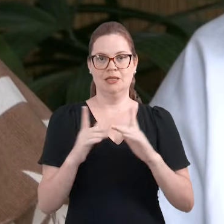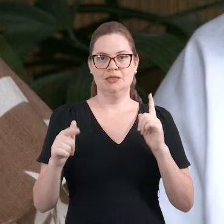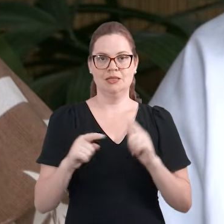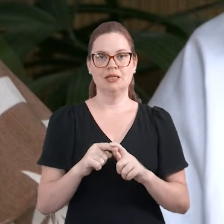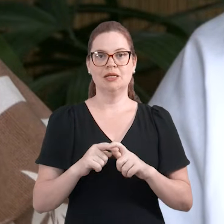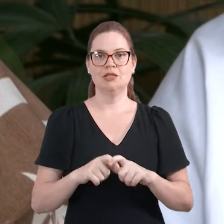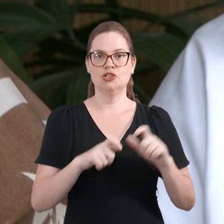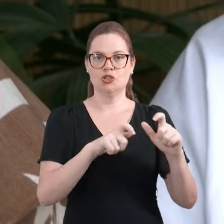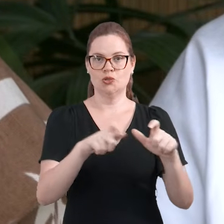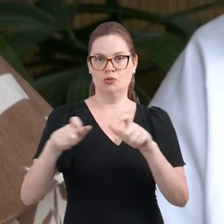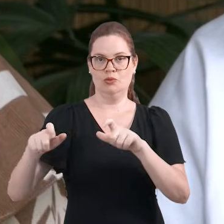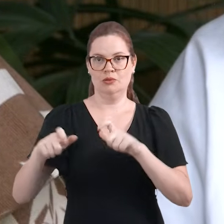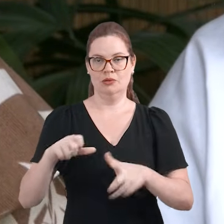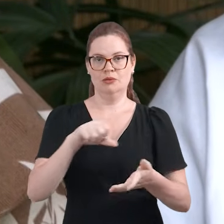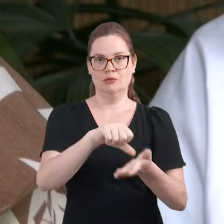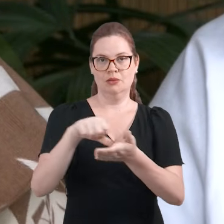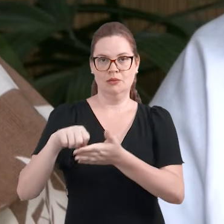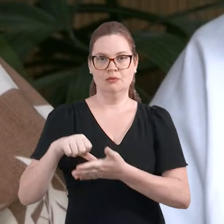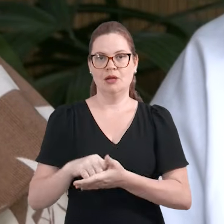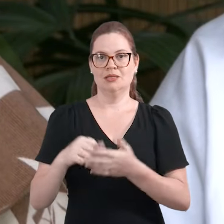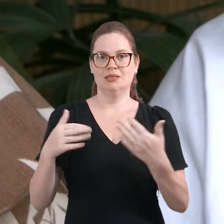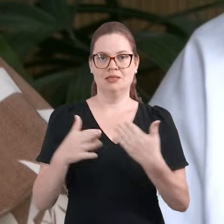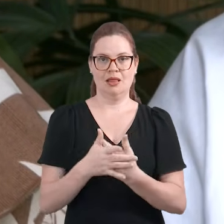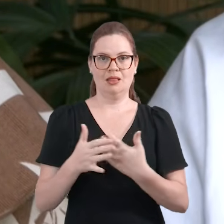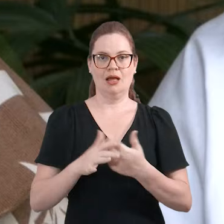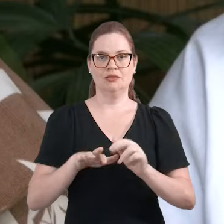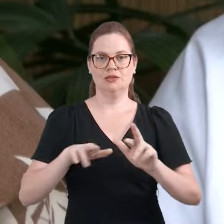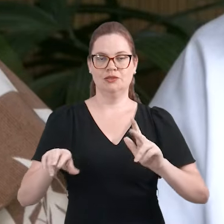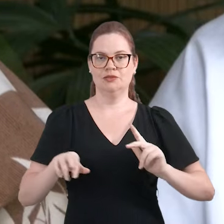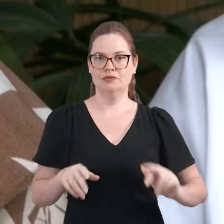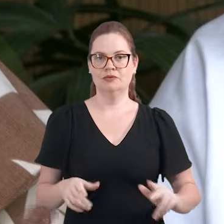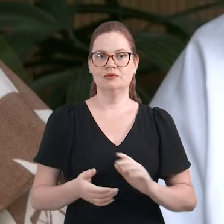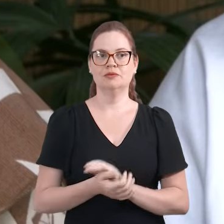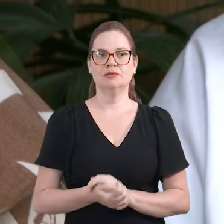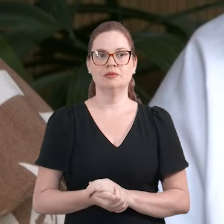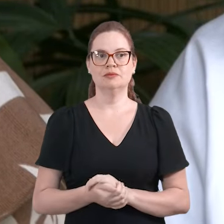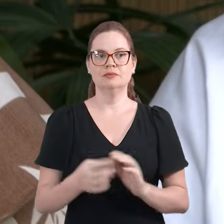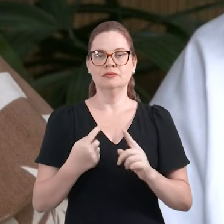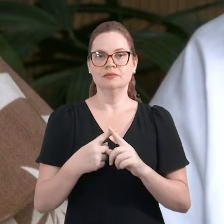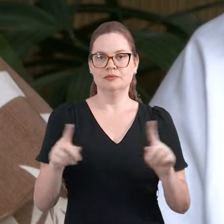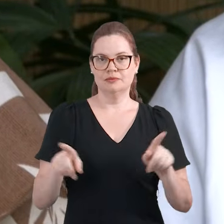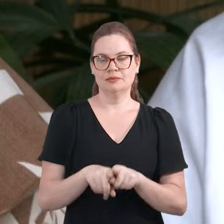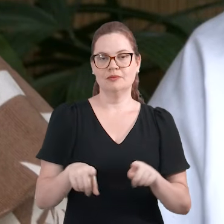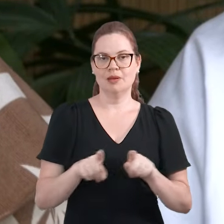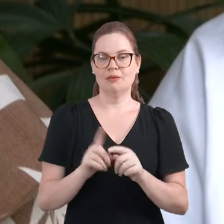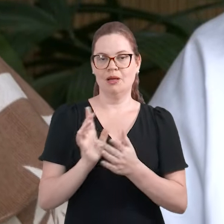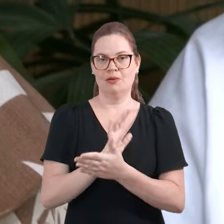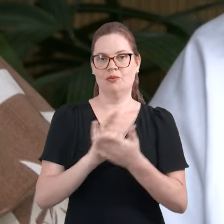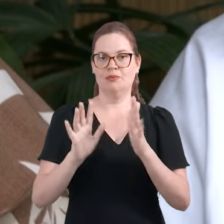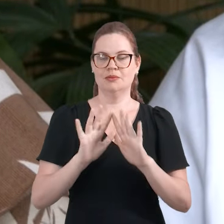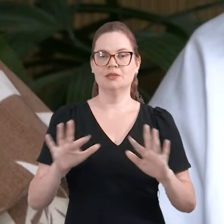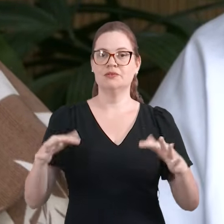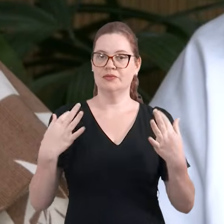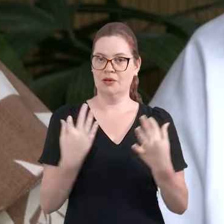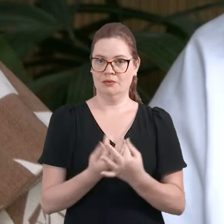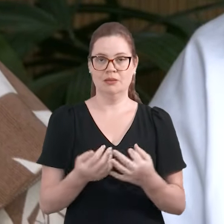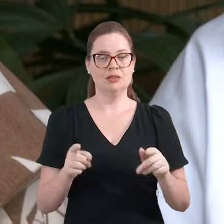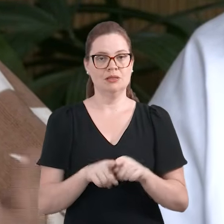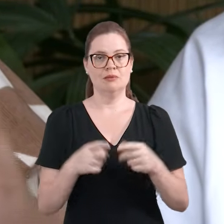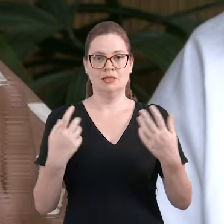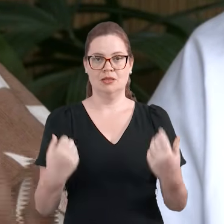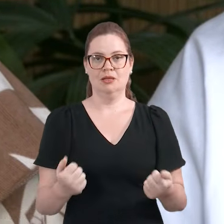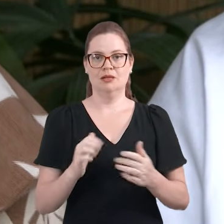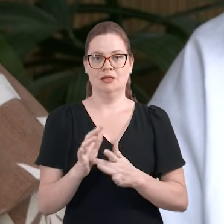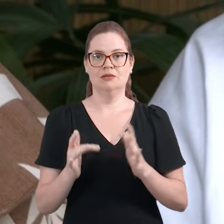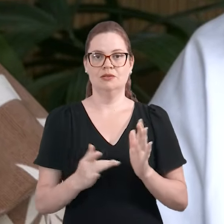partes diferentes do país. Amém. 3 cidades diferentes, né? Mas famílias foram alcançadas. Essas famílias